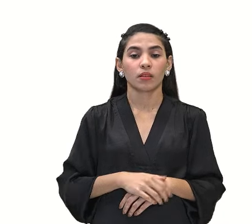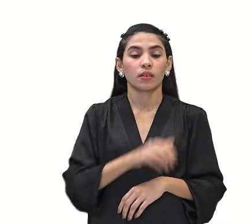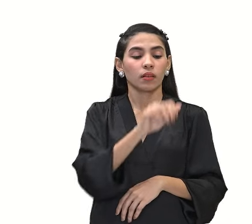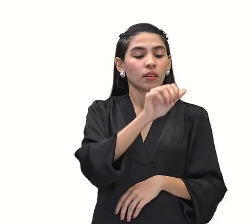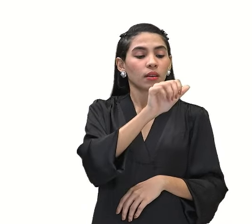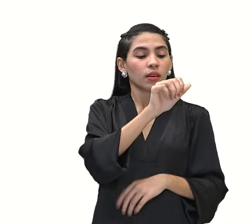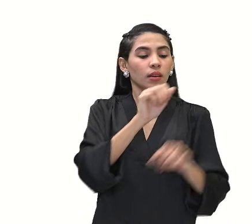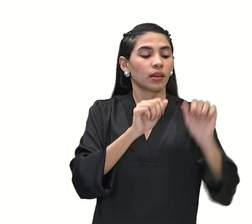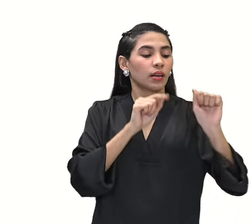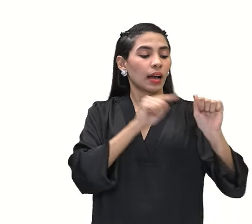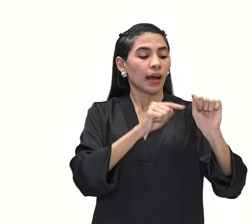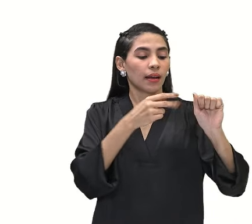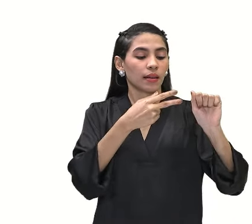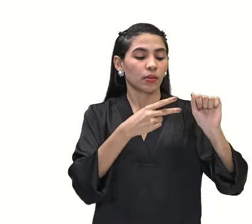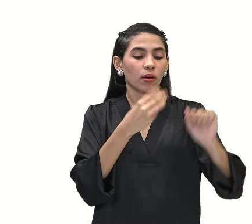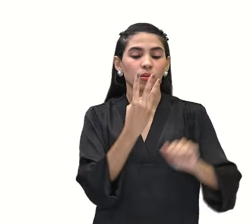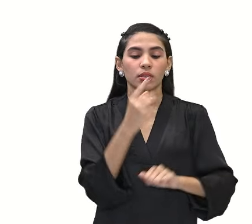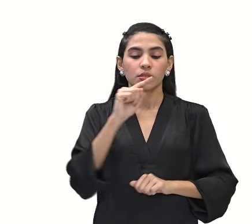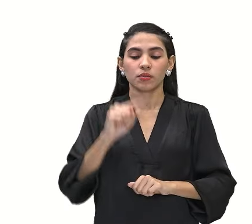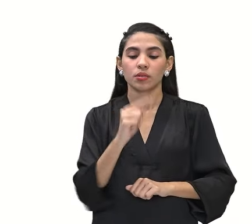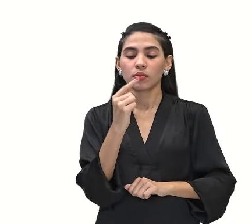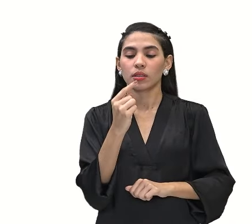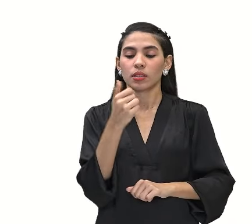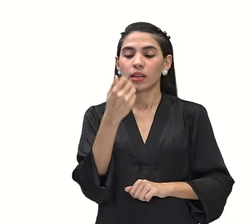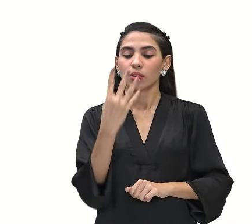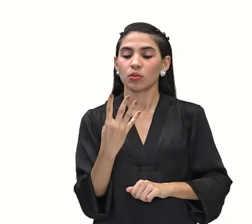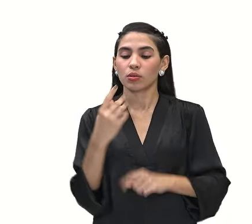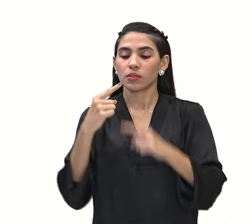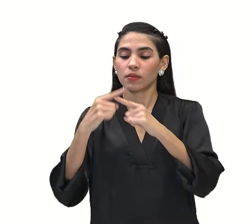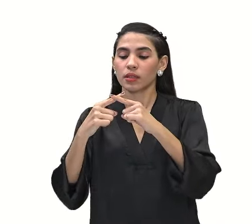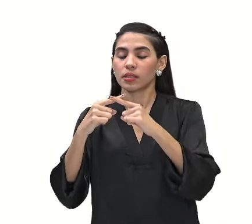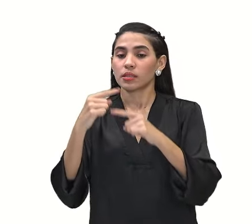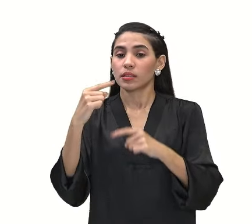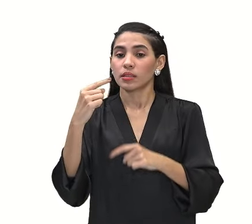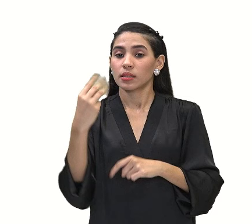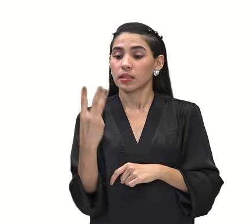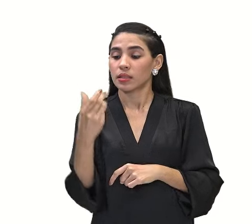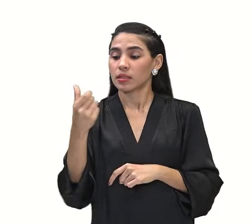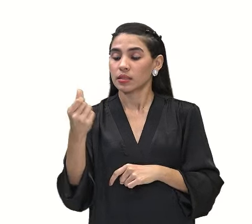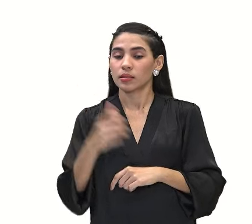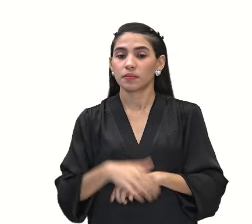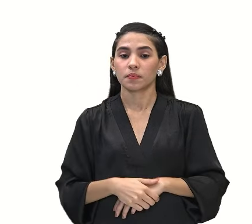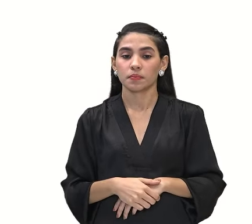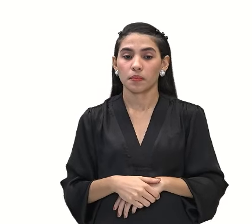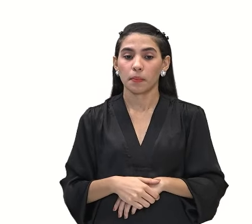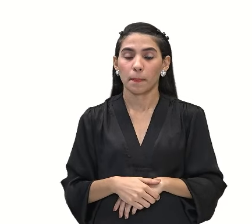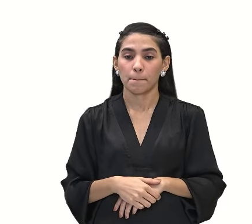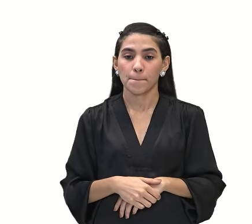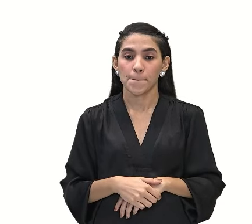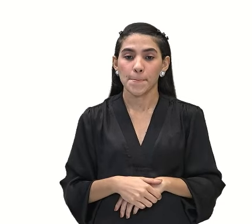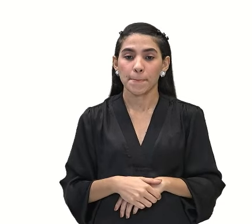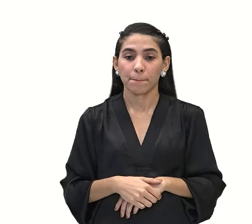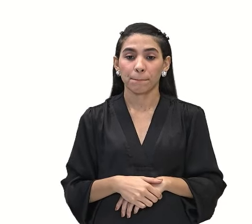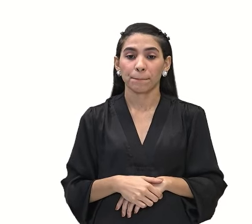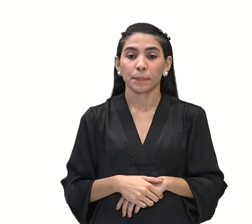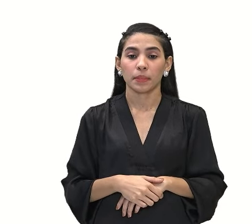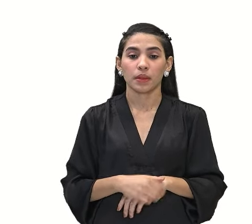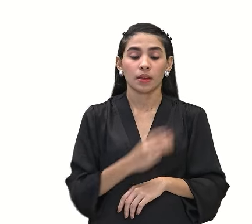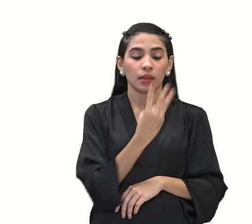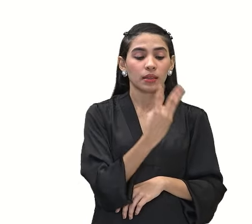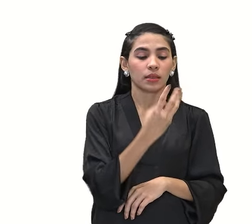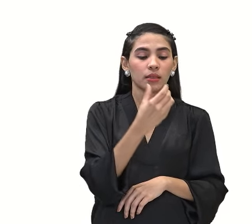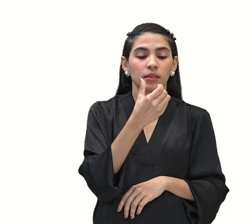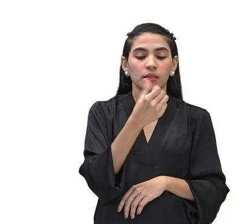3,14 x 3 6 e agora só é fazer a conta lá vem a conta aqui ó 36